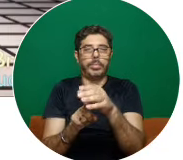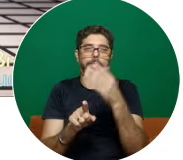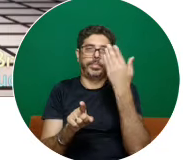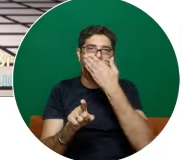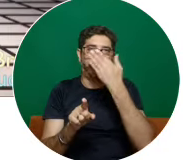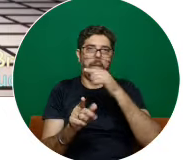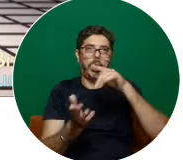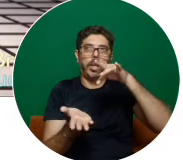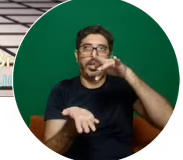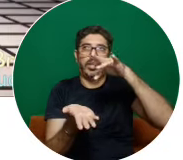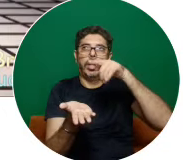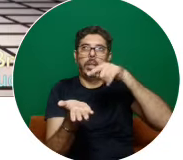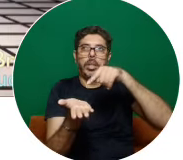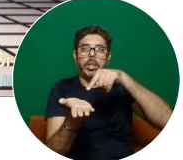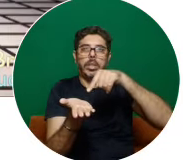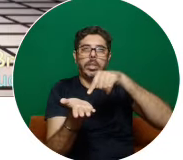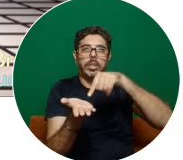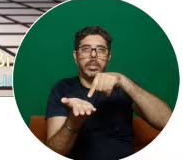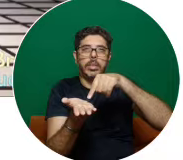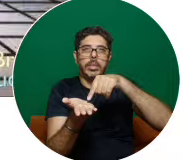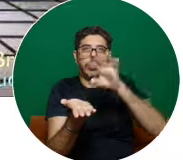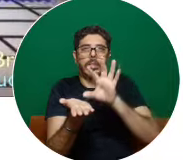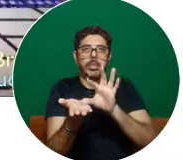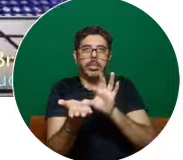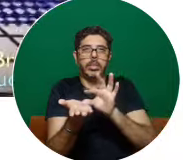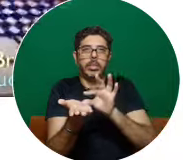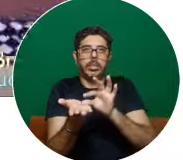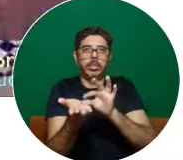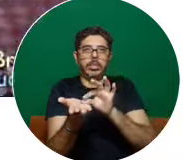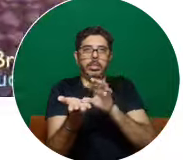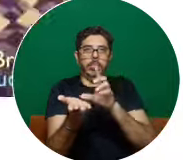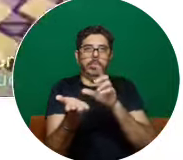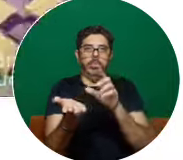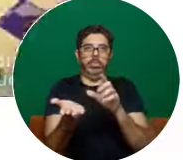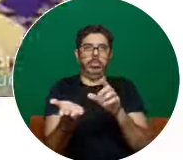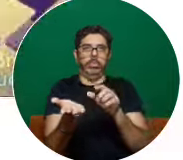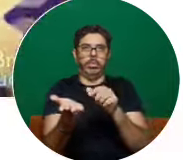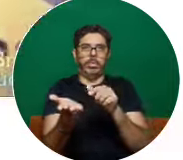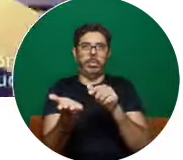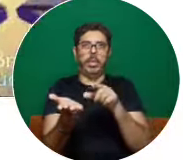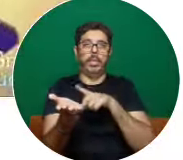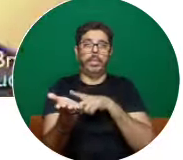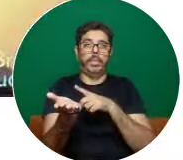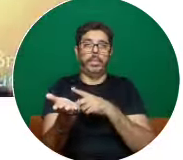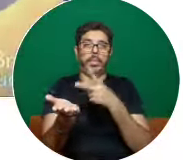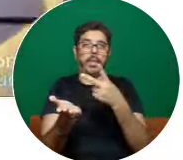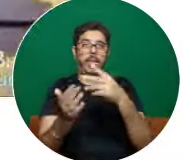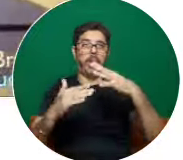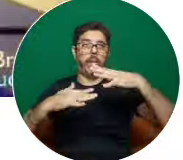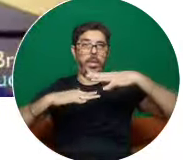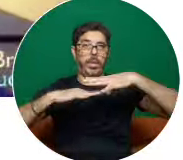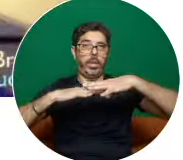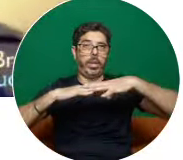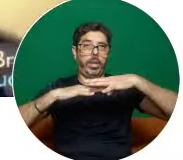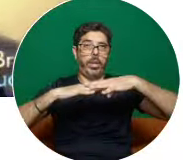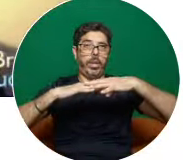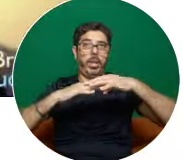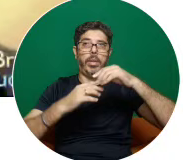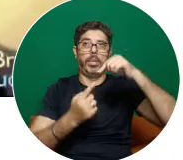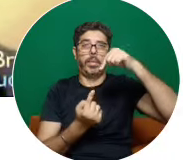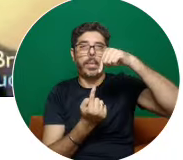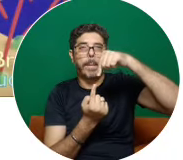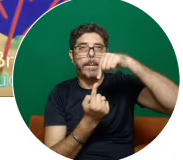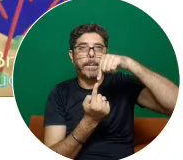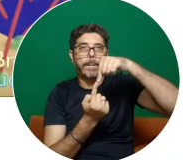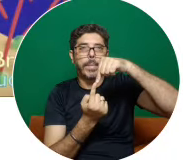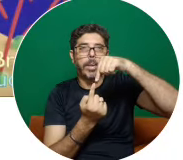as duas camadas. As tiras de uma camada são orientadas perpendicularmente às da outra camada, de forma que os pontos